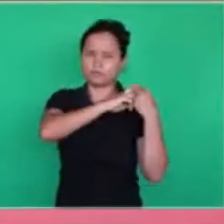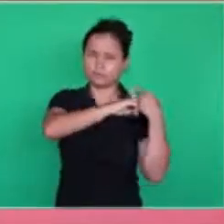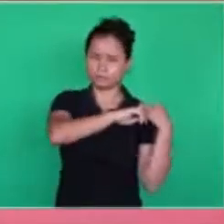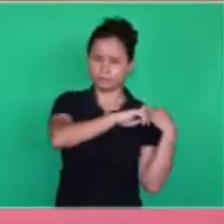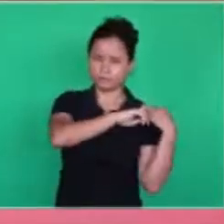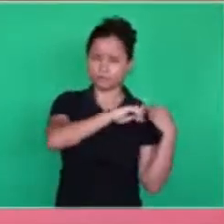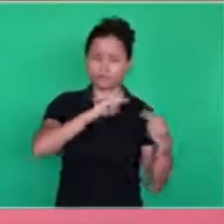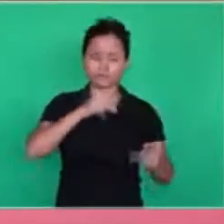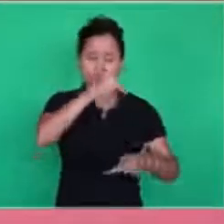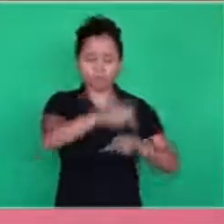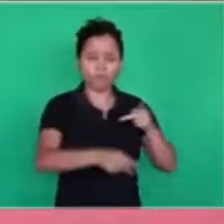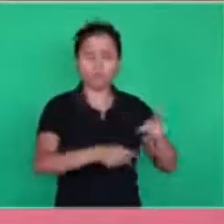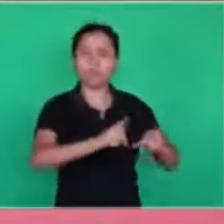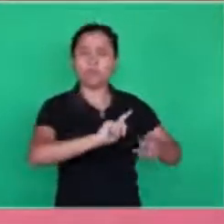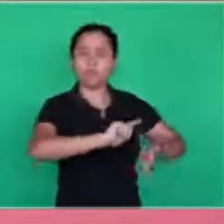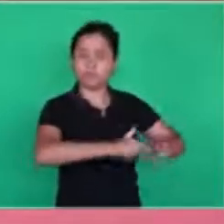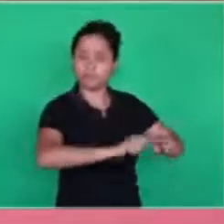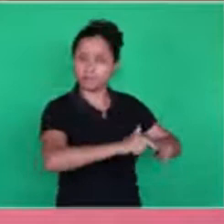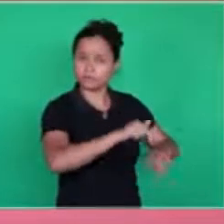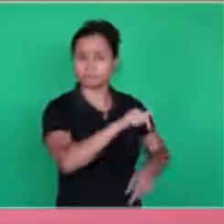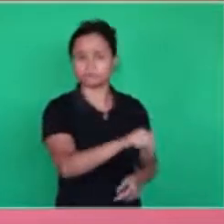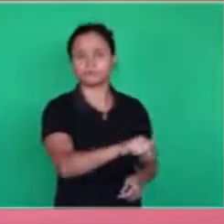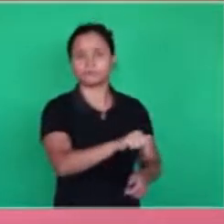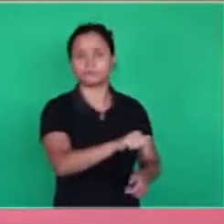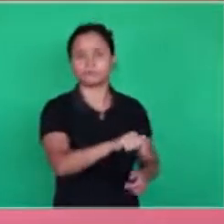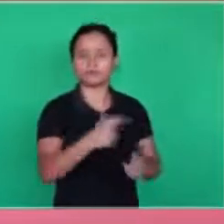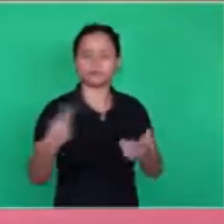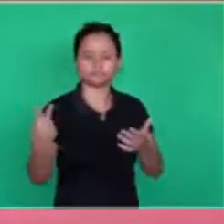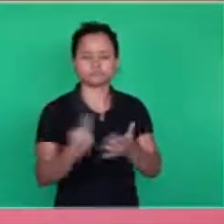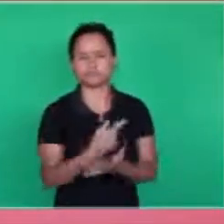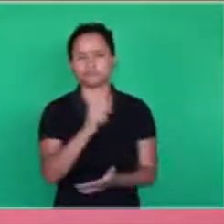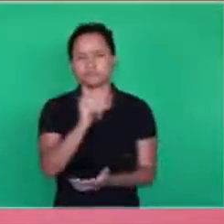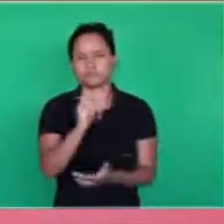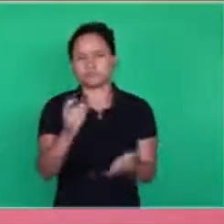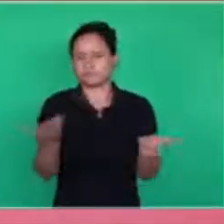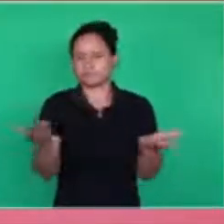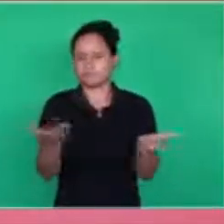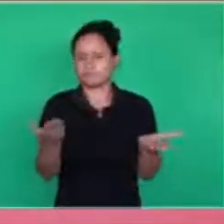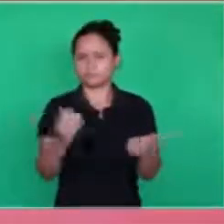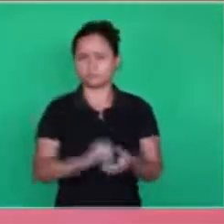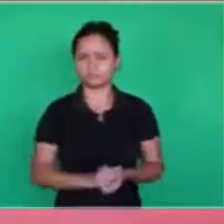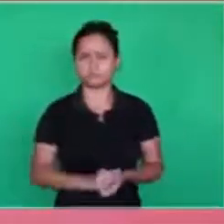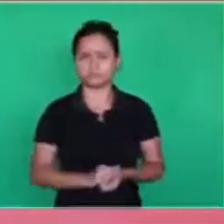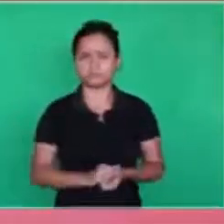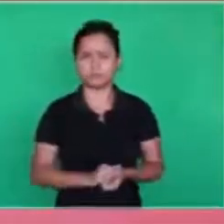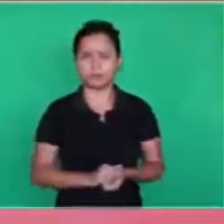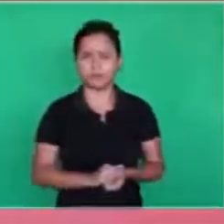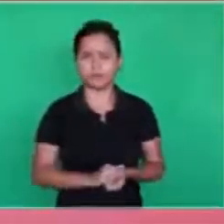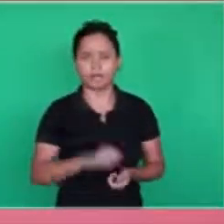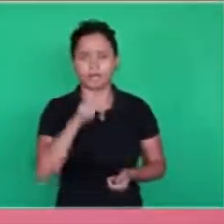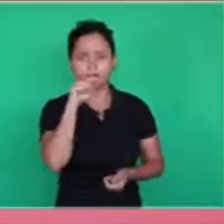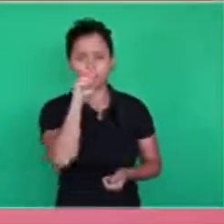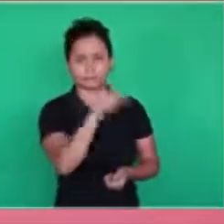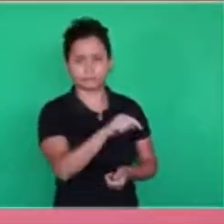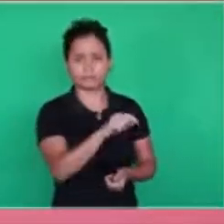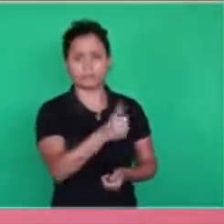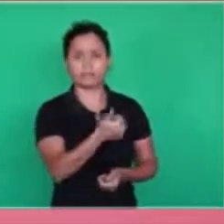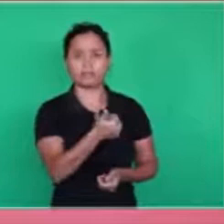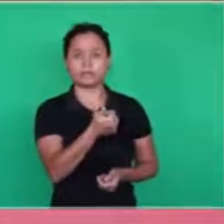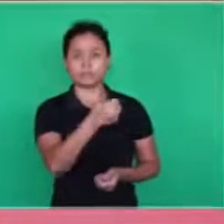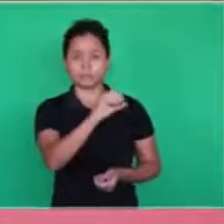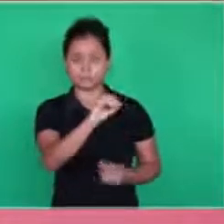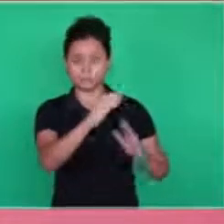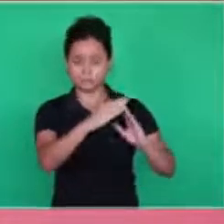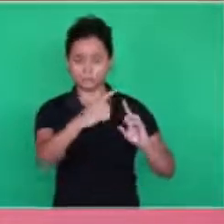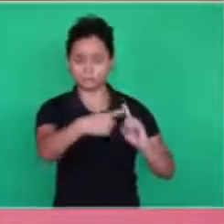Israel. O que que acontece hoje? Hoje nós temos 10 igrejas lá em Israel. Elas são